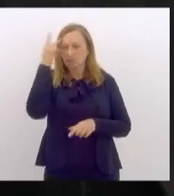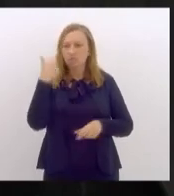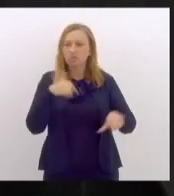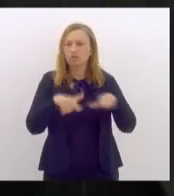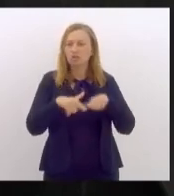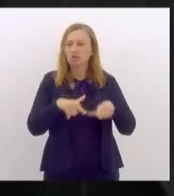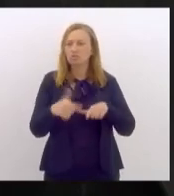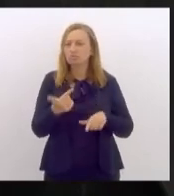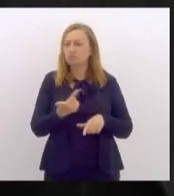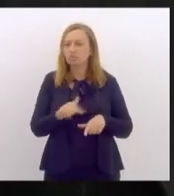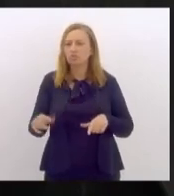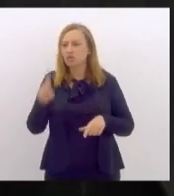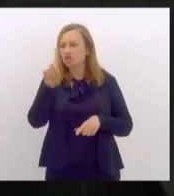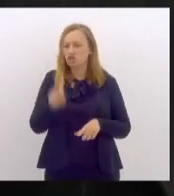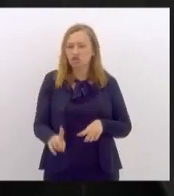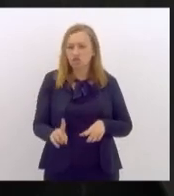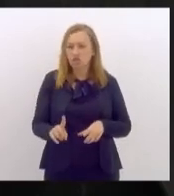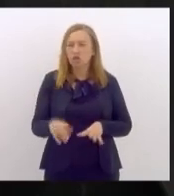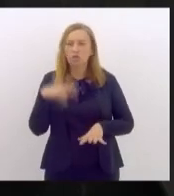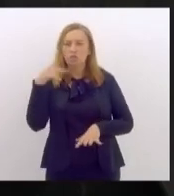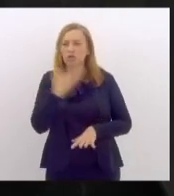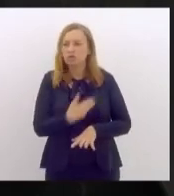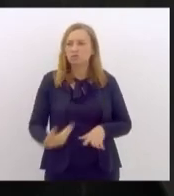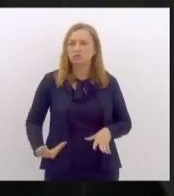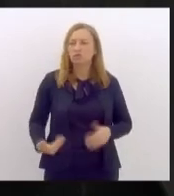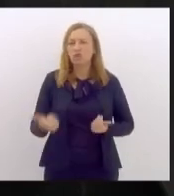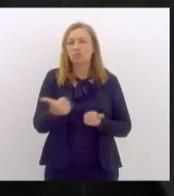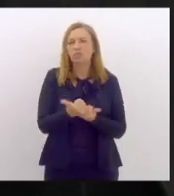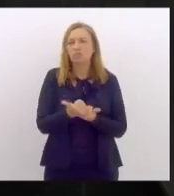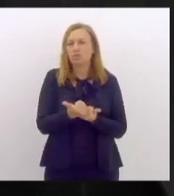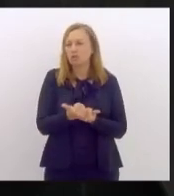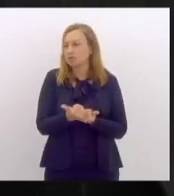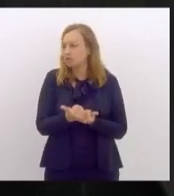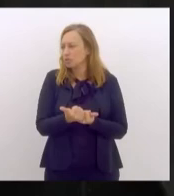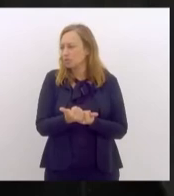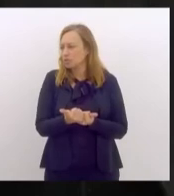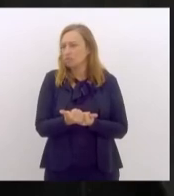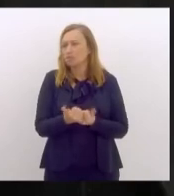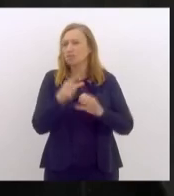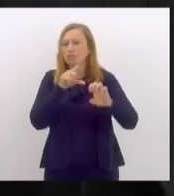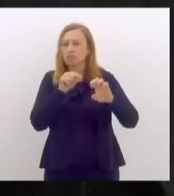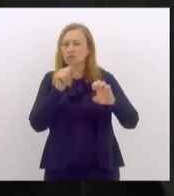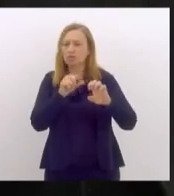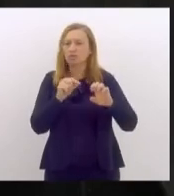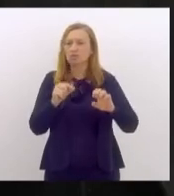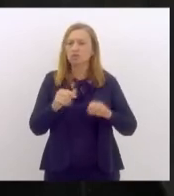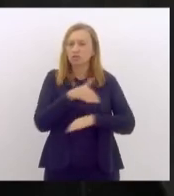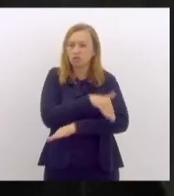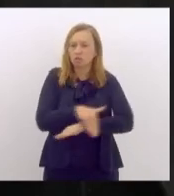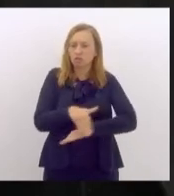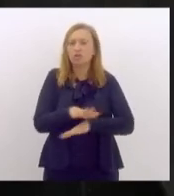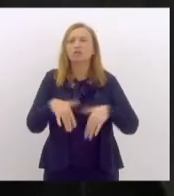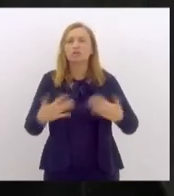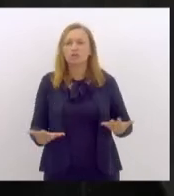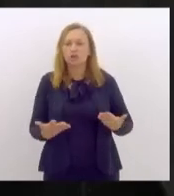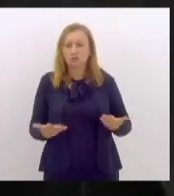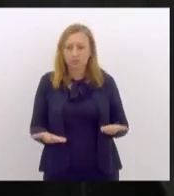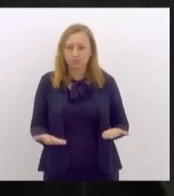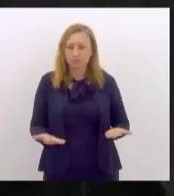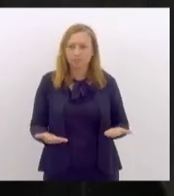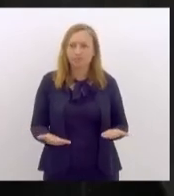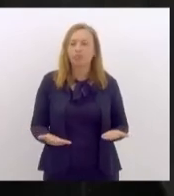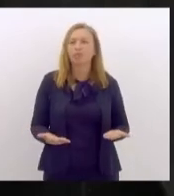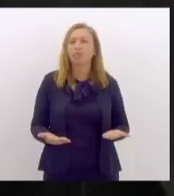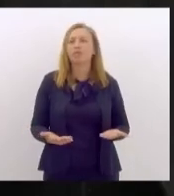não têm o direito ou políticas públicas que amparem o seu empreendedorismo de rua então como o